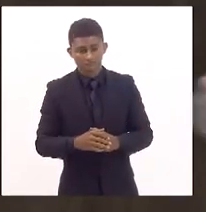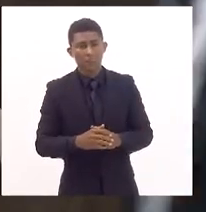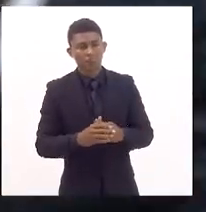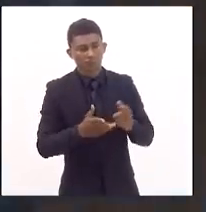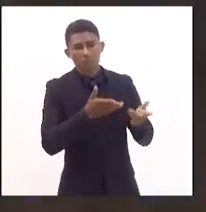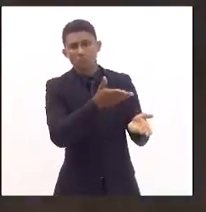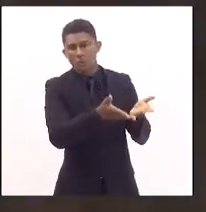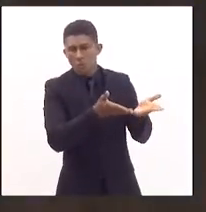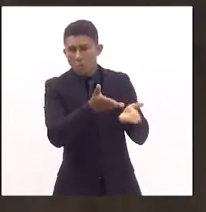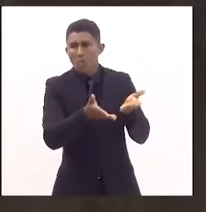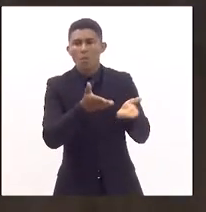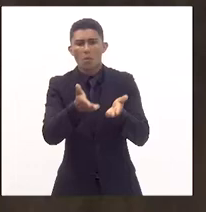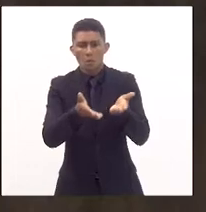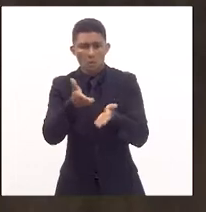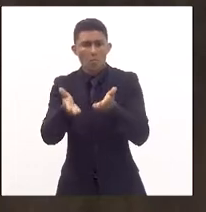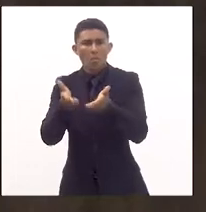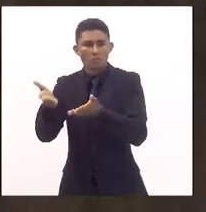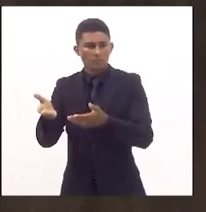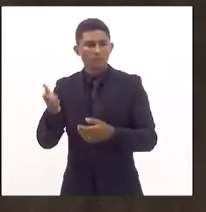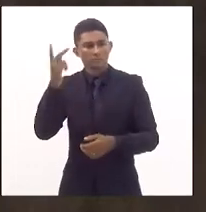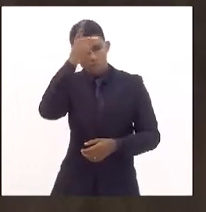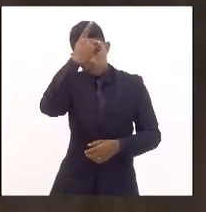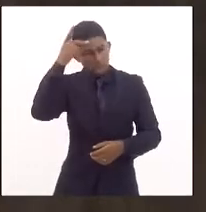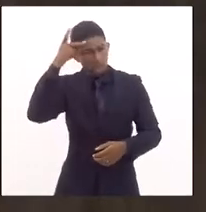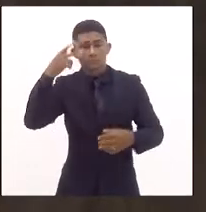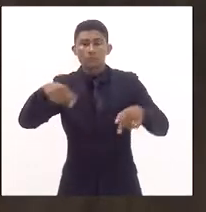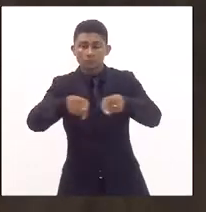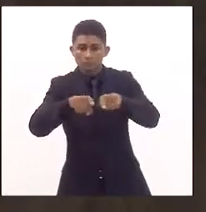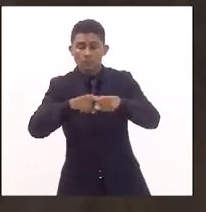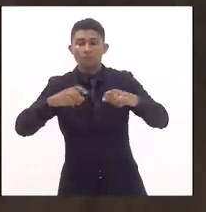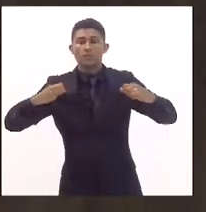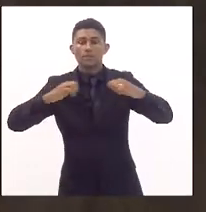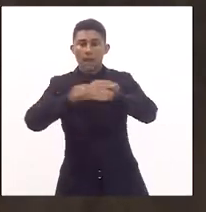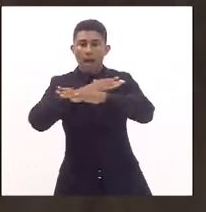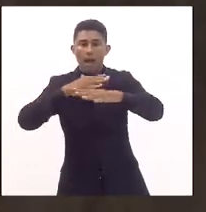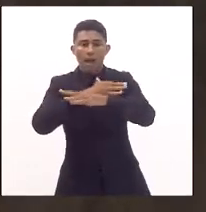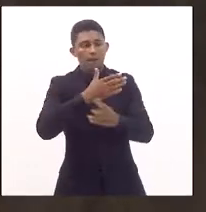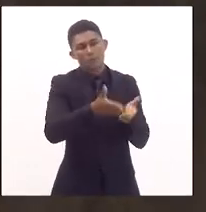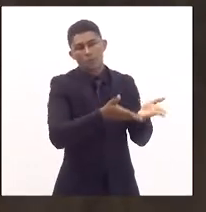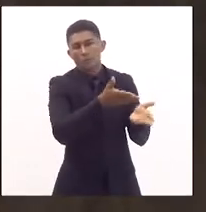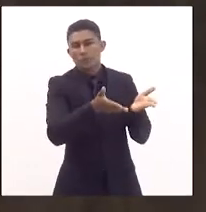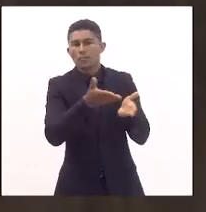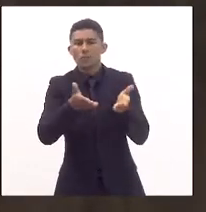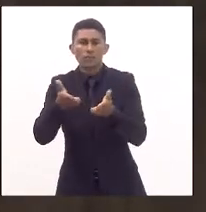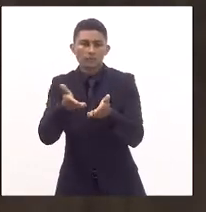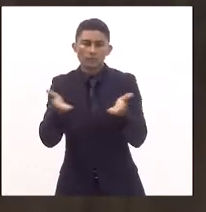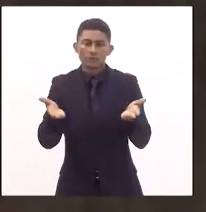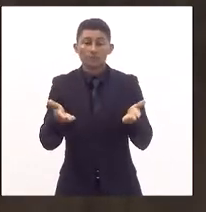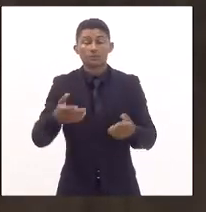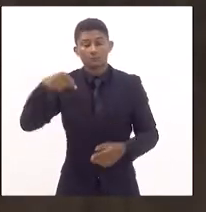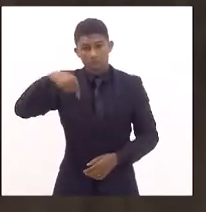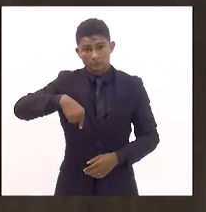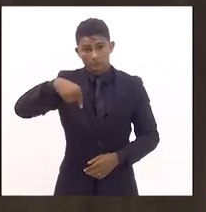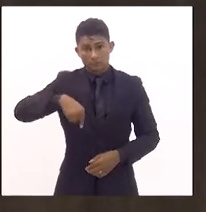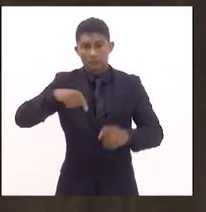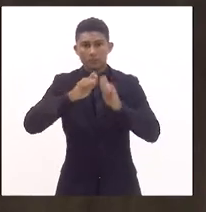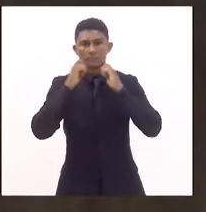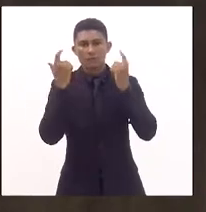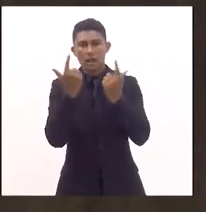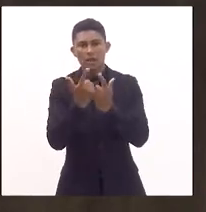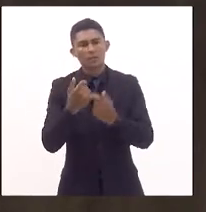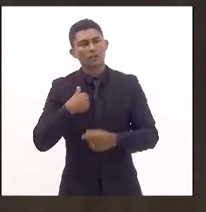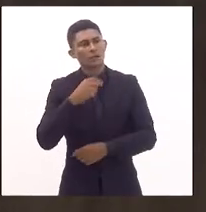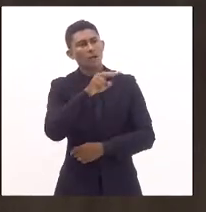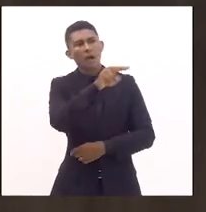cuidar das pessoas e da cidade. Eu quero dizer que, muitas vezes, nessa casa, estou vendo aqui tantas